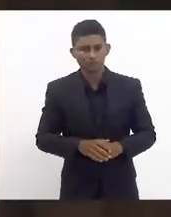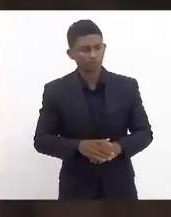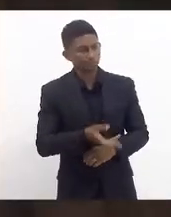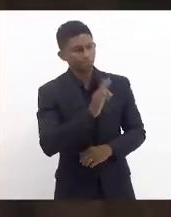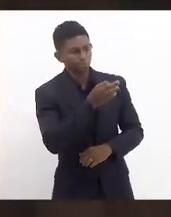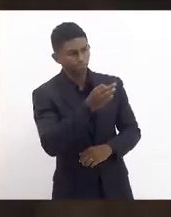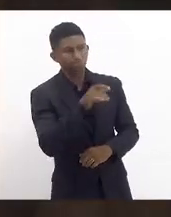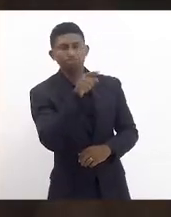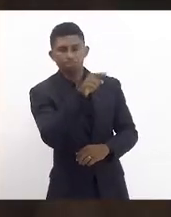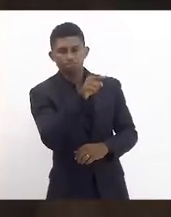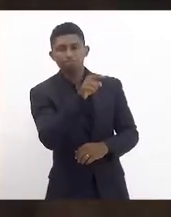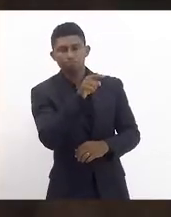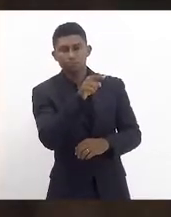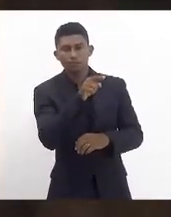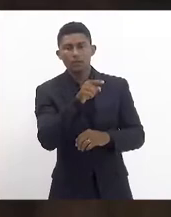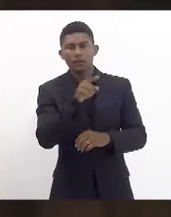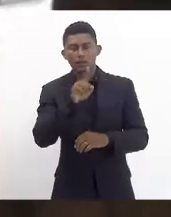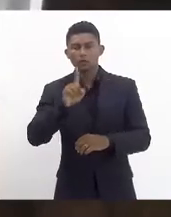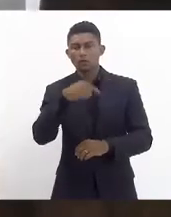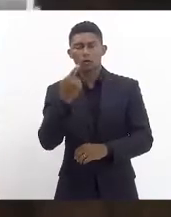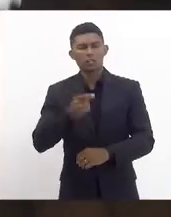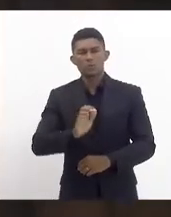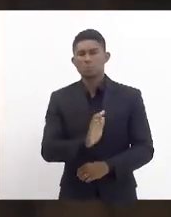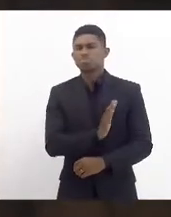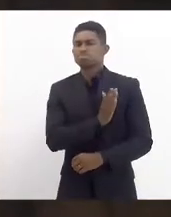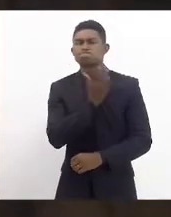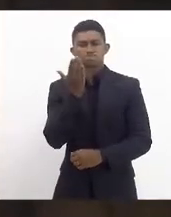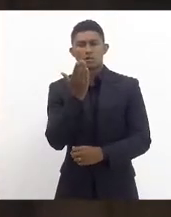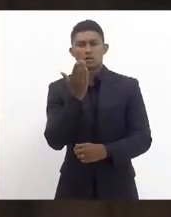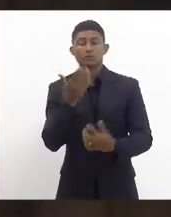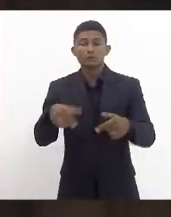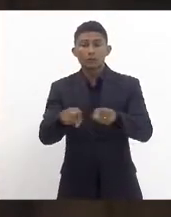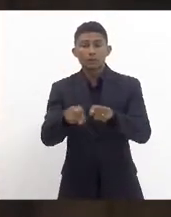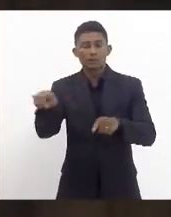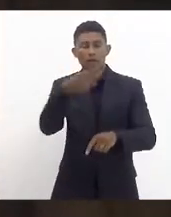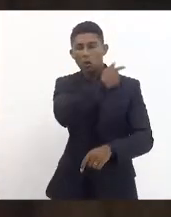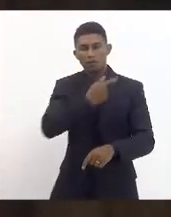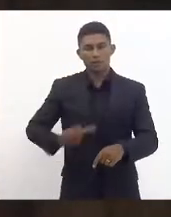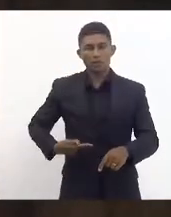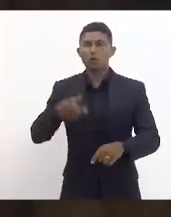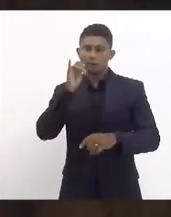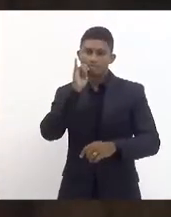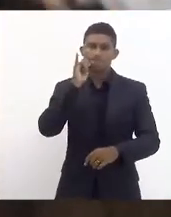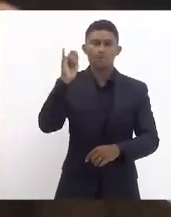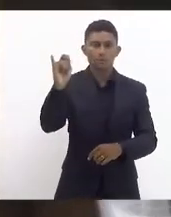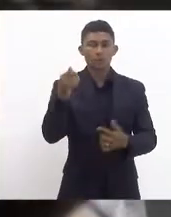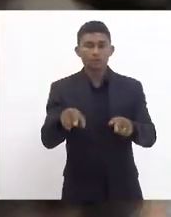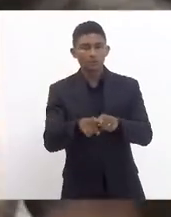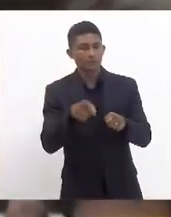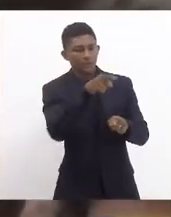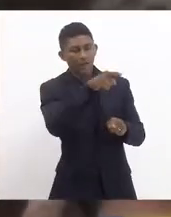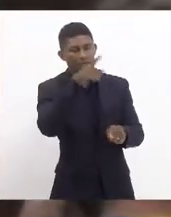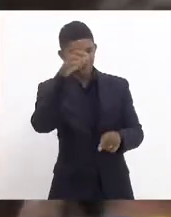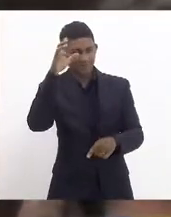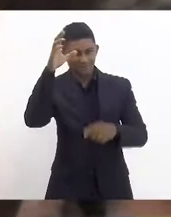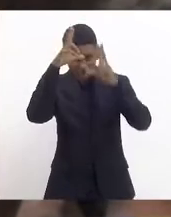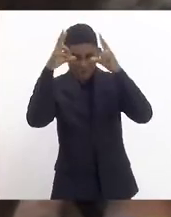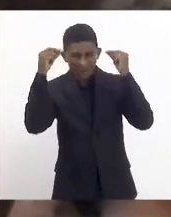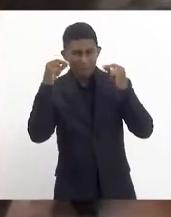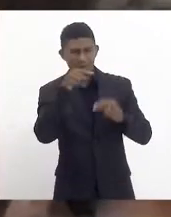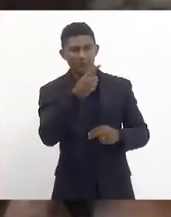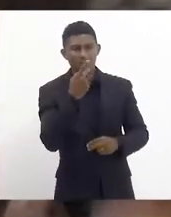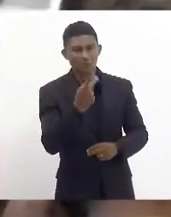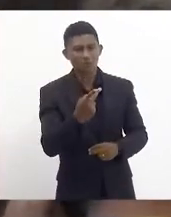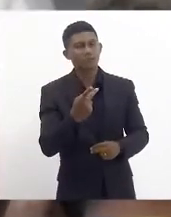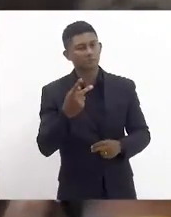essa moção de repúdio, irei oficiar o governador e vamos pensar essa solução aqui pensada pela deputada enfermeira Regiane, porque, de